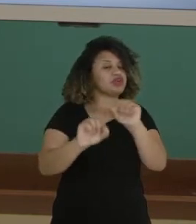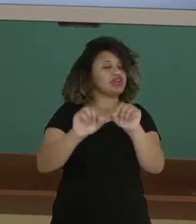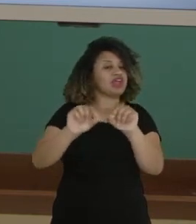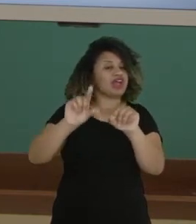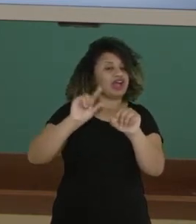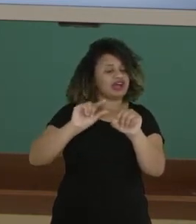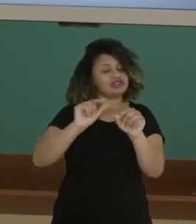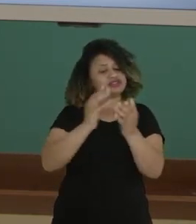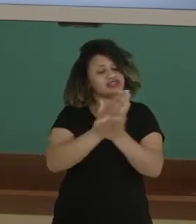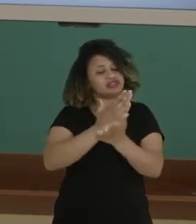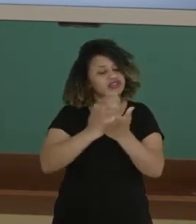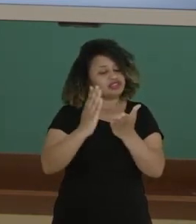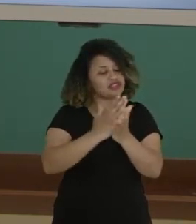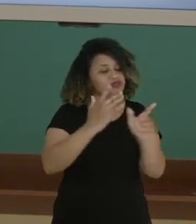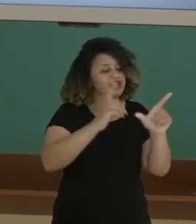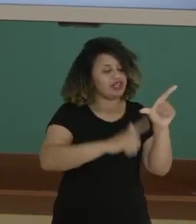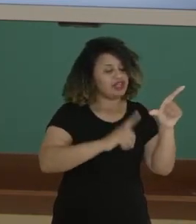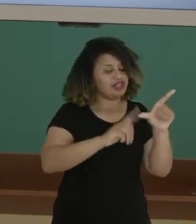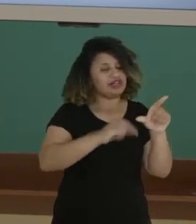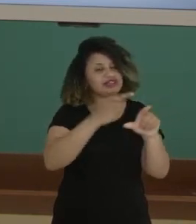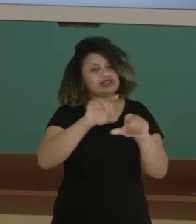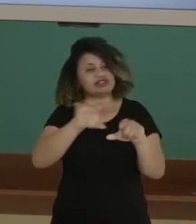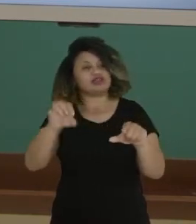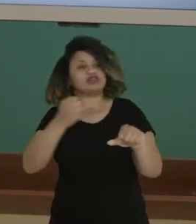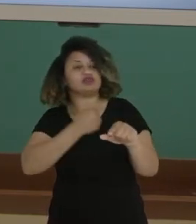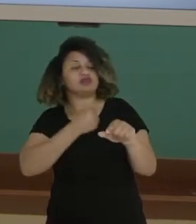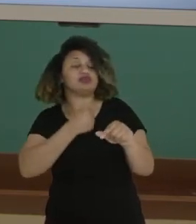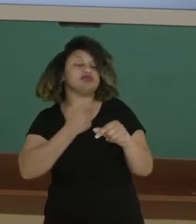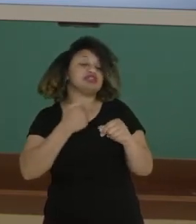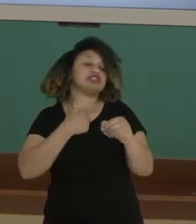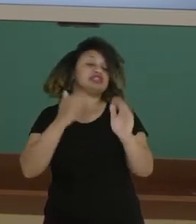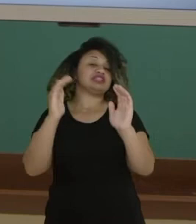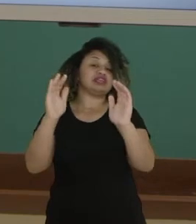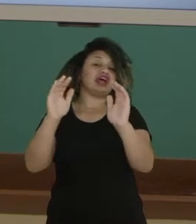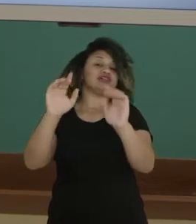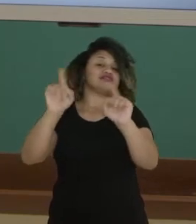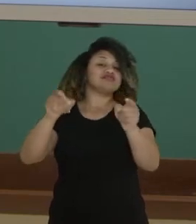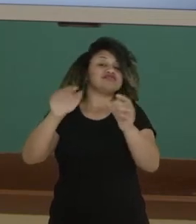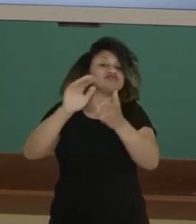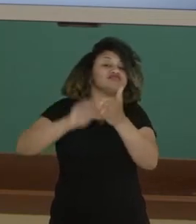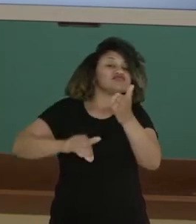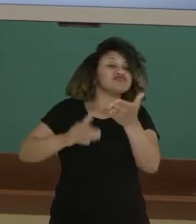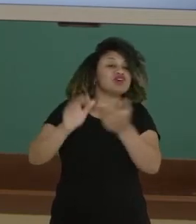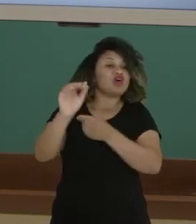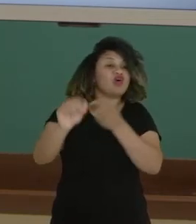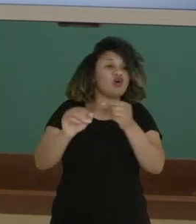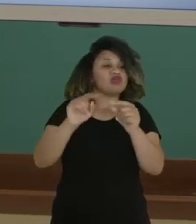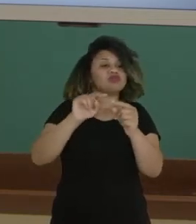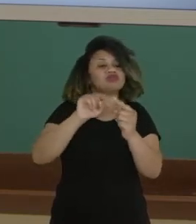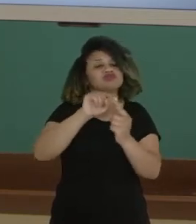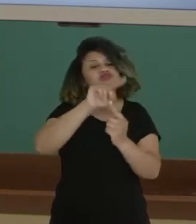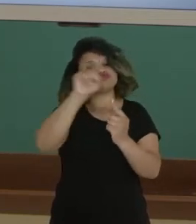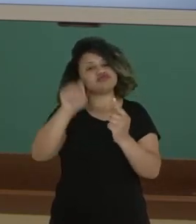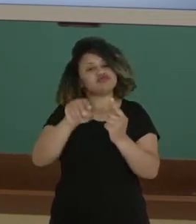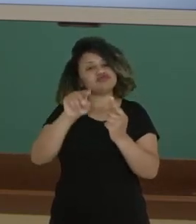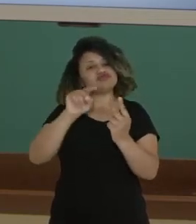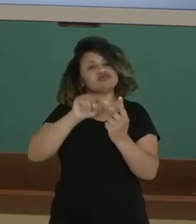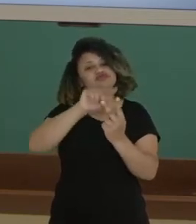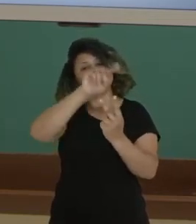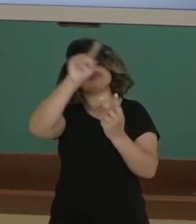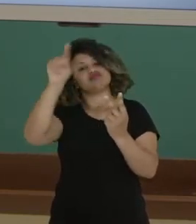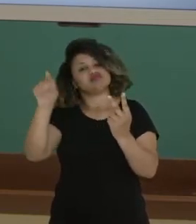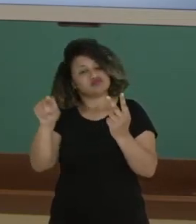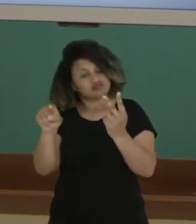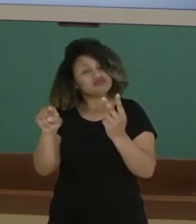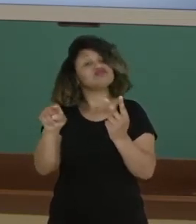de você separar número de letra, primeiro precisa tirar os parênteses. Então, você vai aplicar a propriedade distributiva aqui,